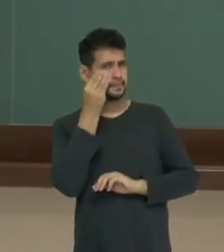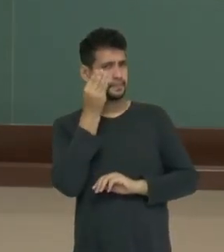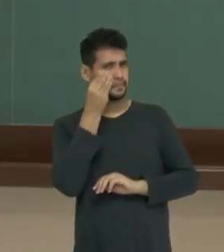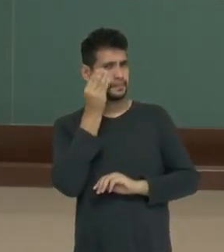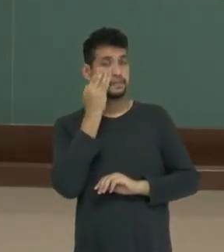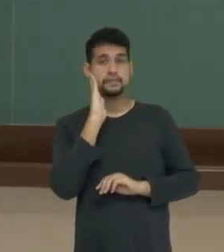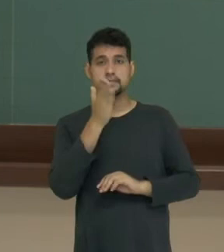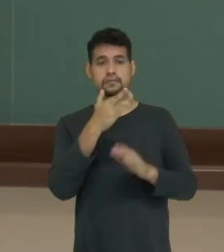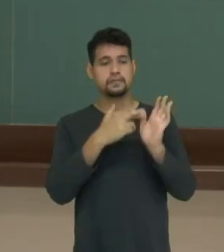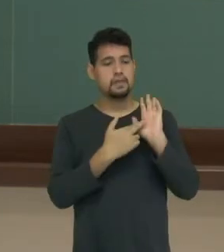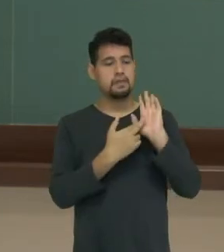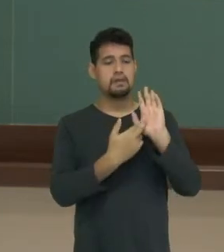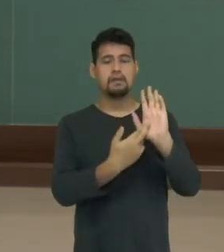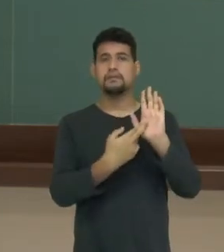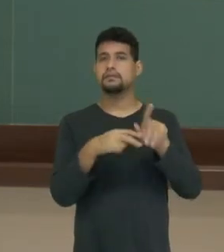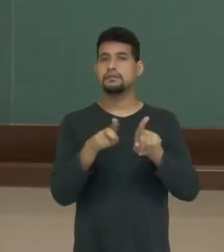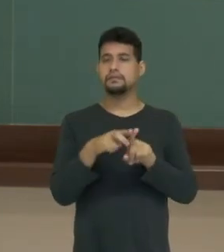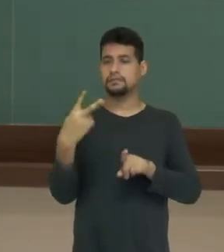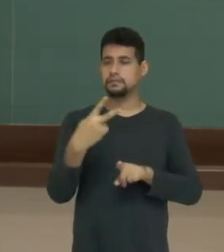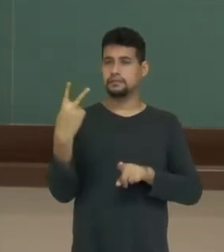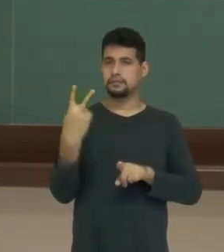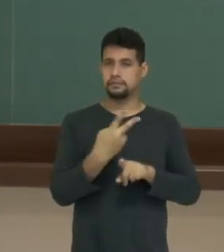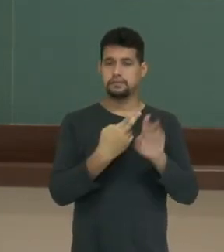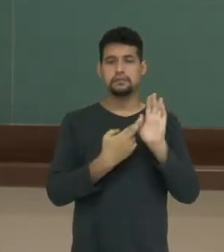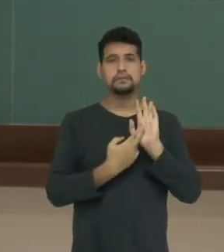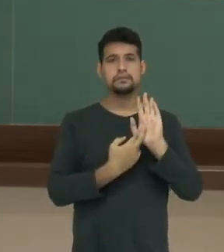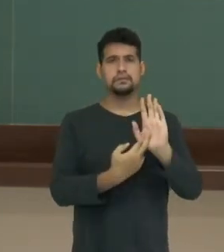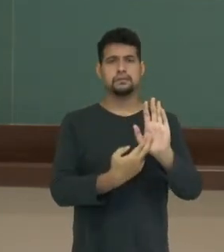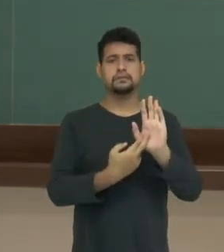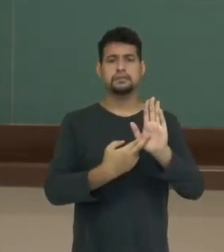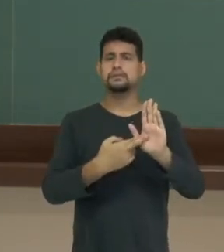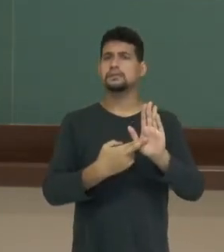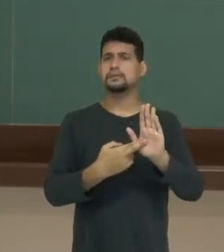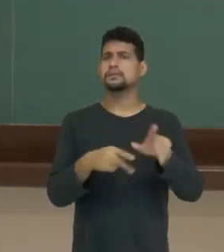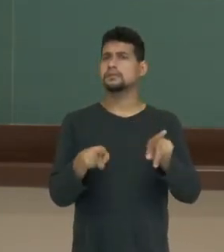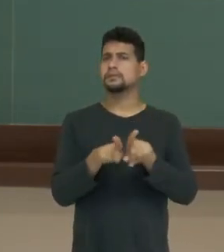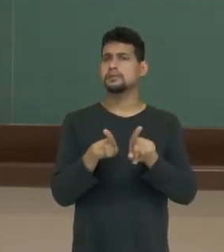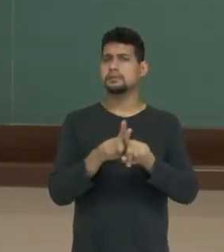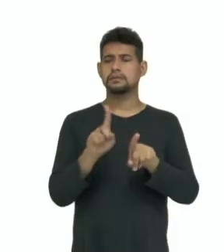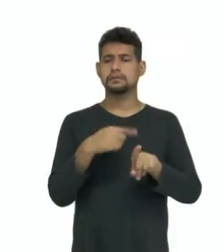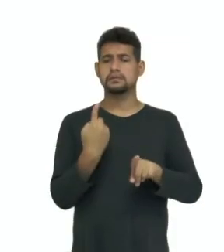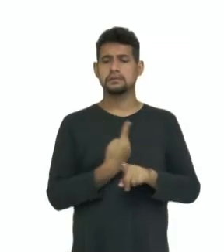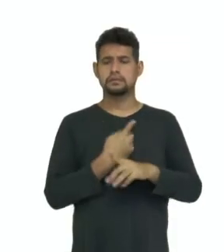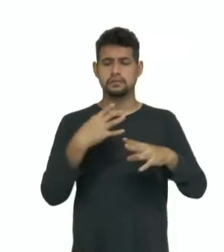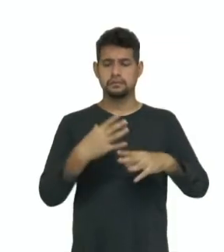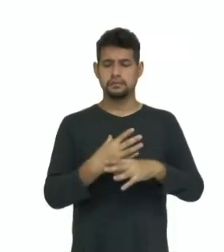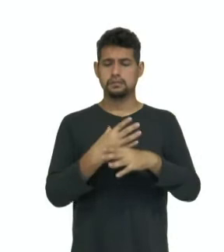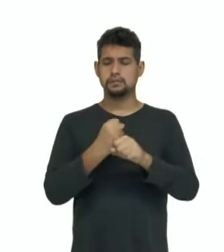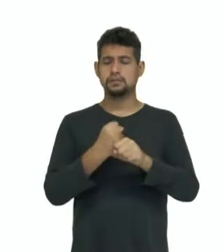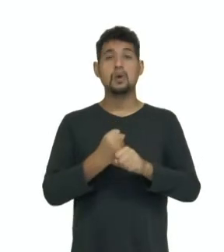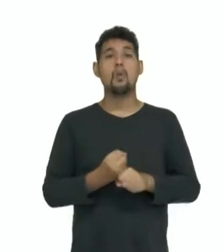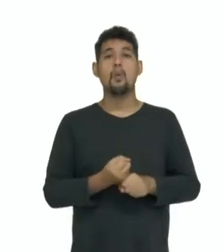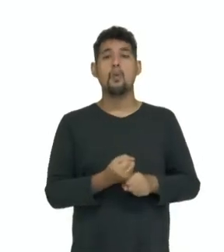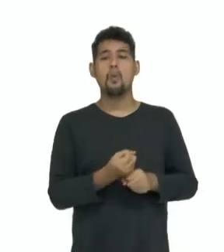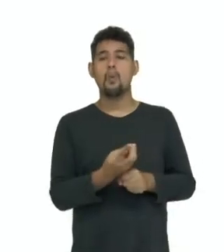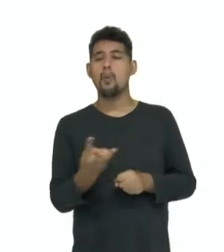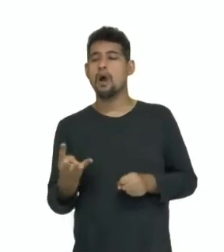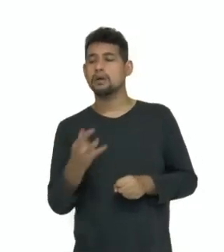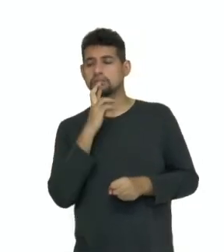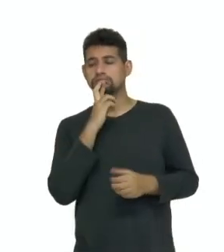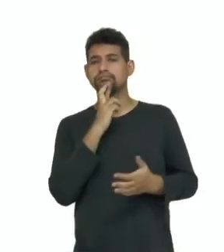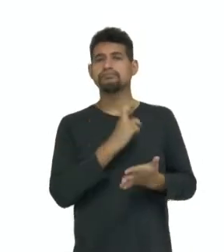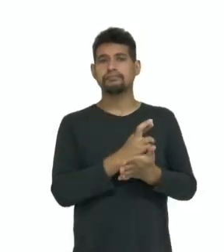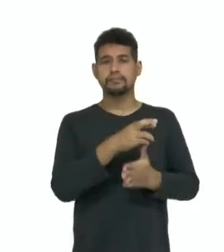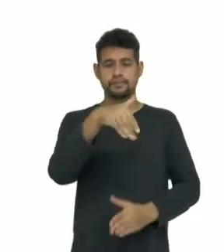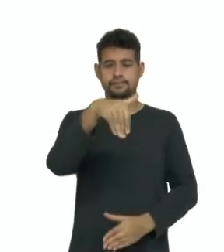à representação e à vice-representação. Também podemos calcular a quantidade de resultados